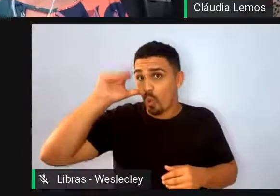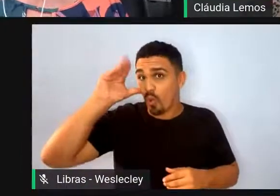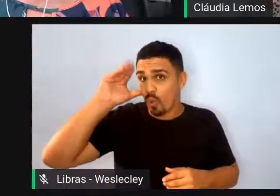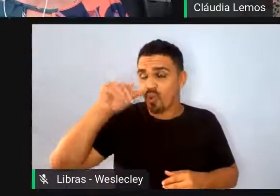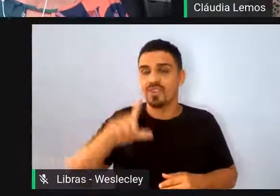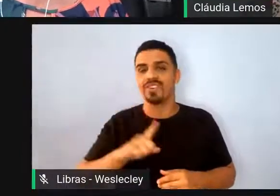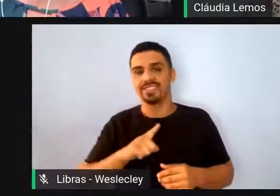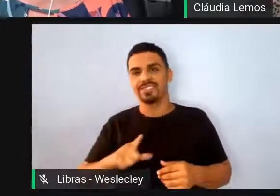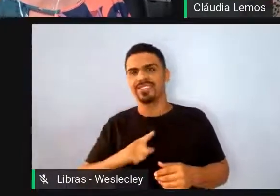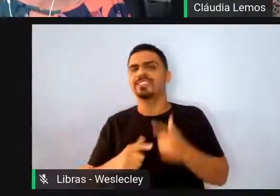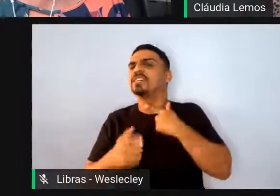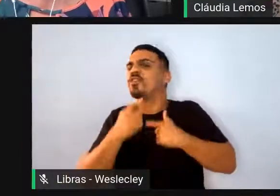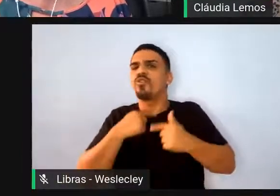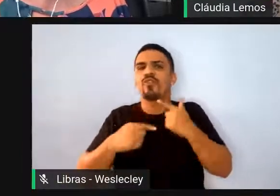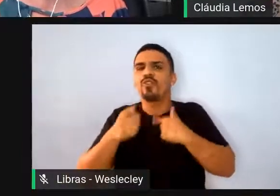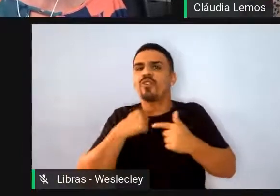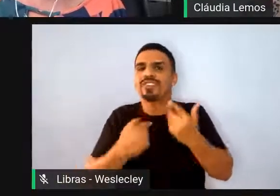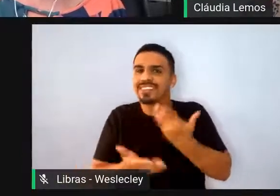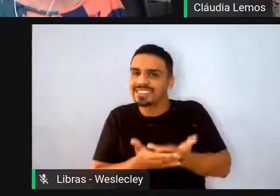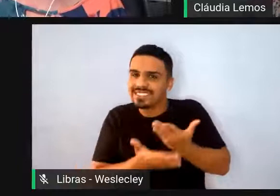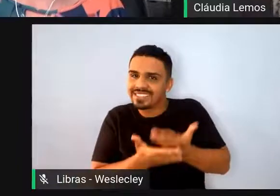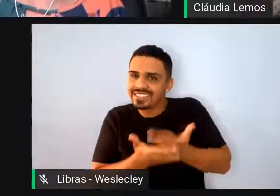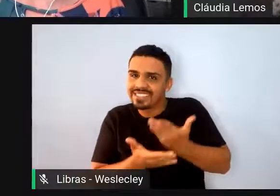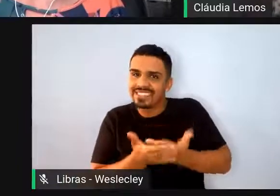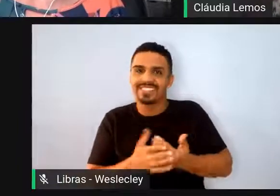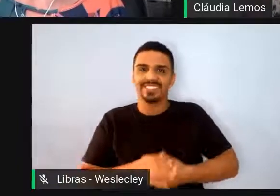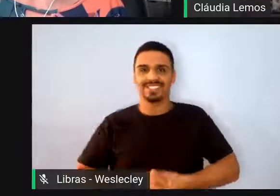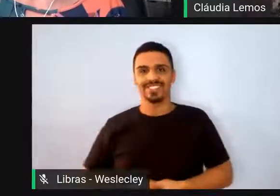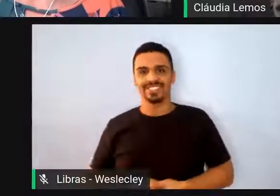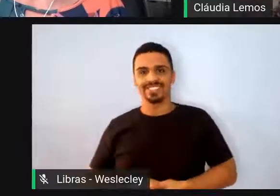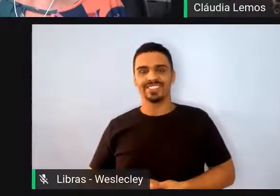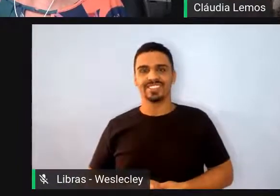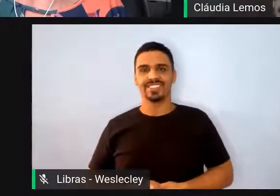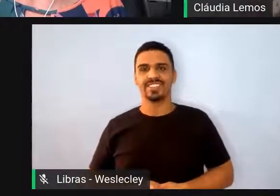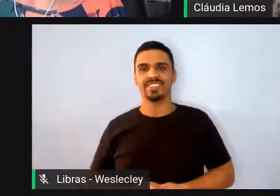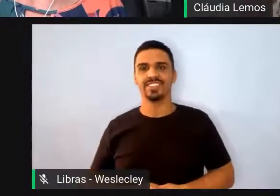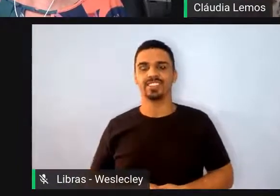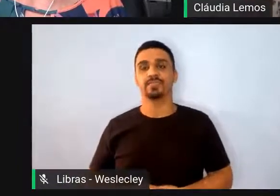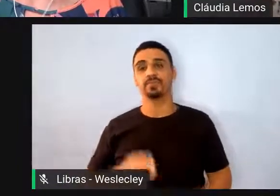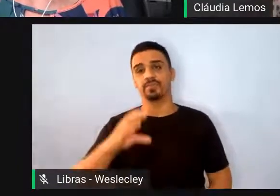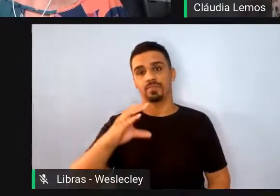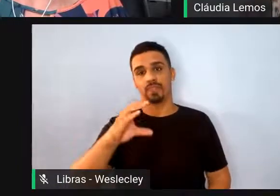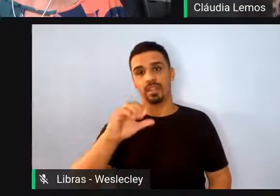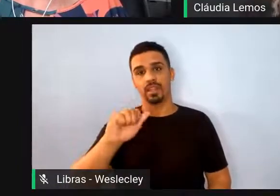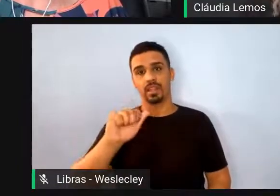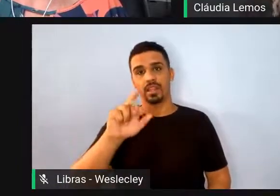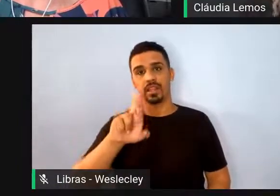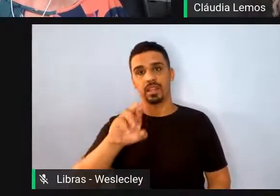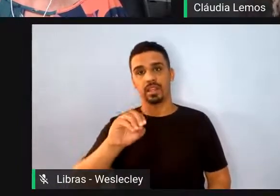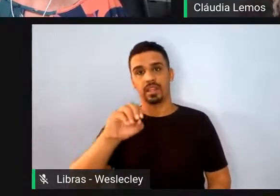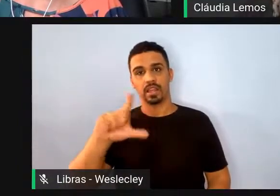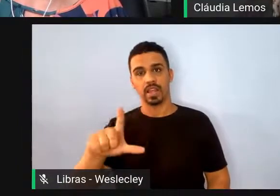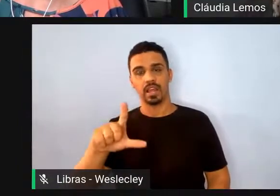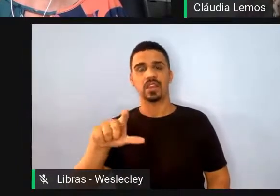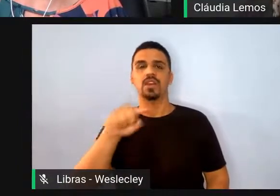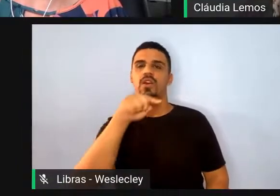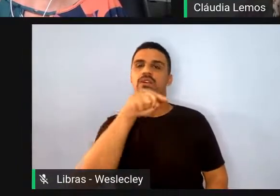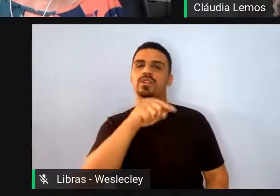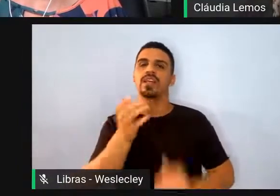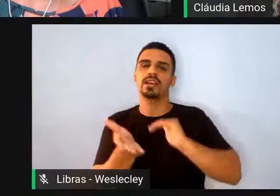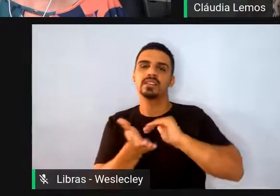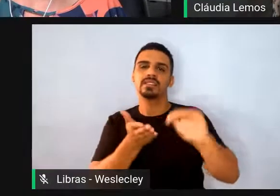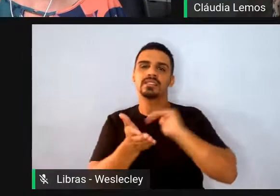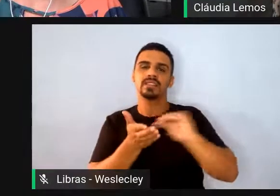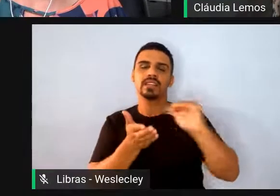com muita vontade de estudar isso. Dini, a Carol Nogueira, que é a nossa colega na Câmara, né, na Secretaria de Mídias Digitais, ela acabou